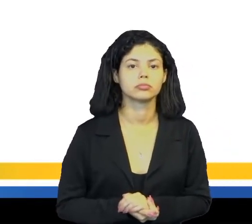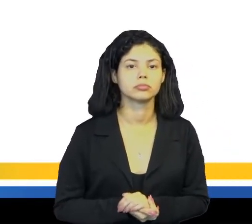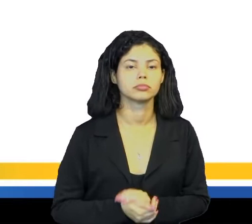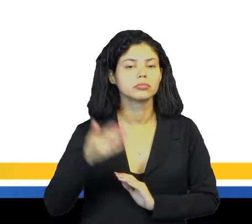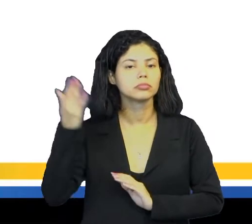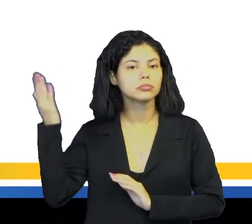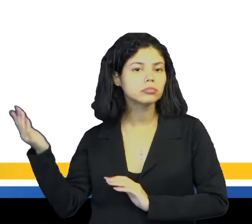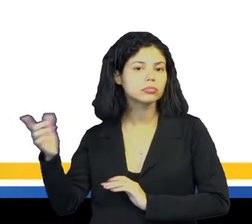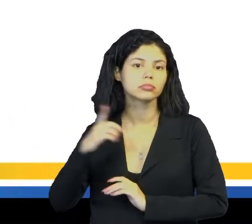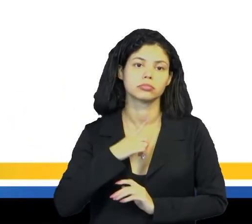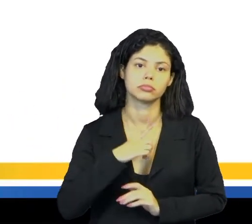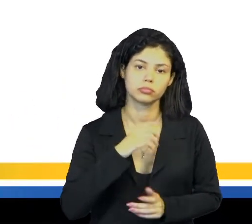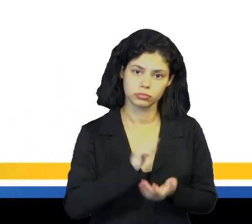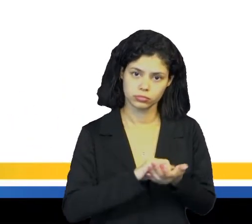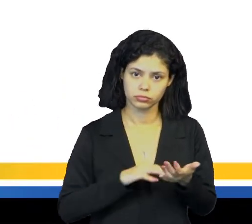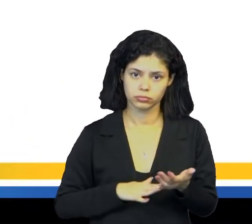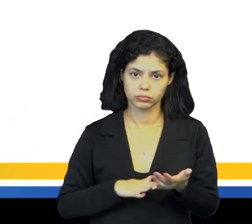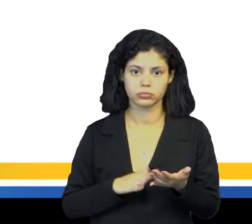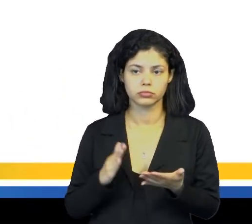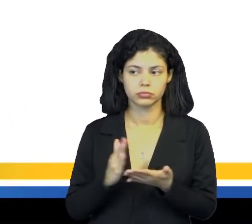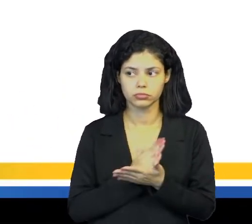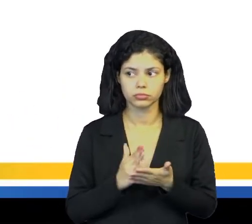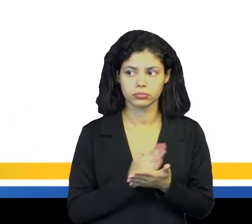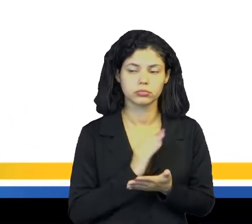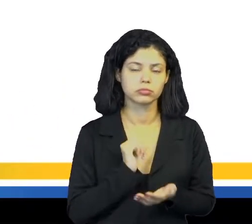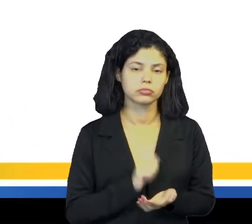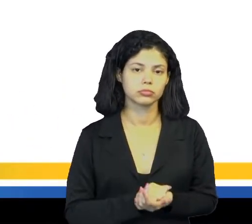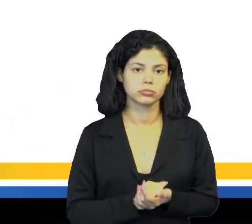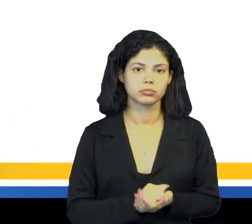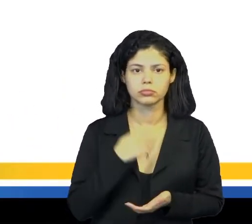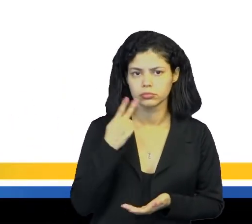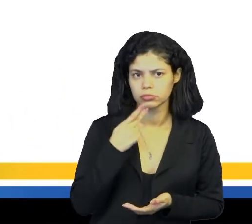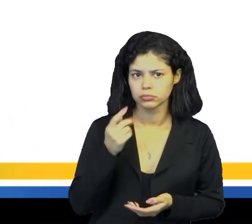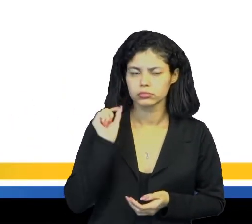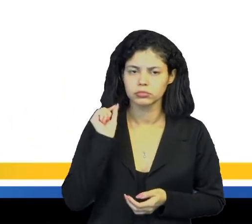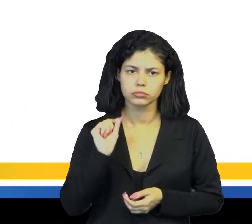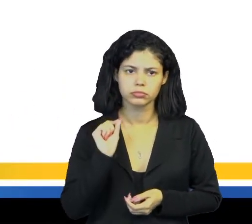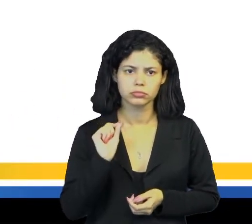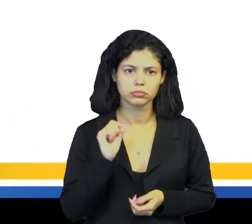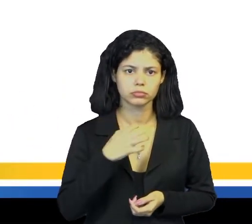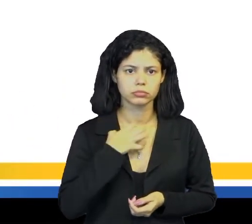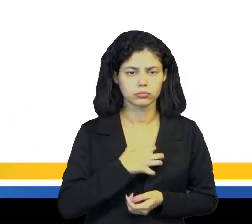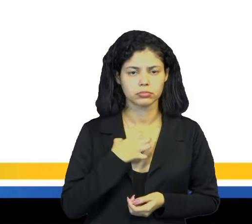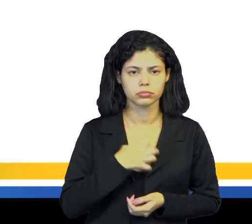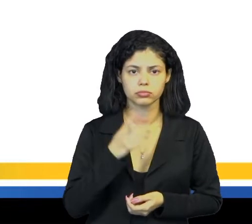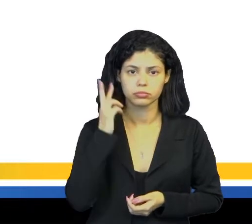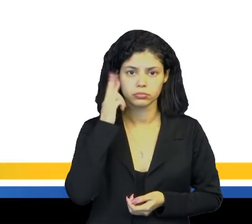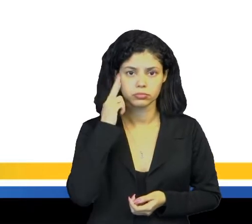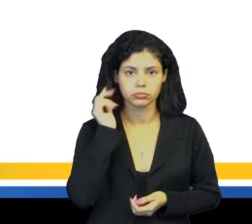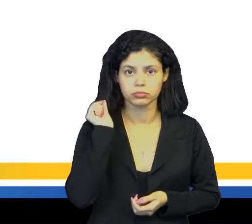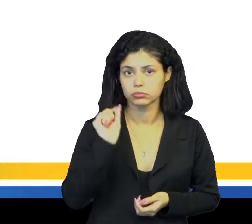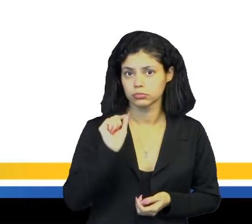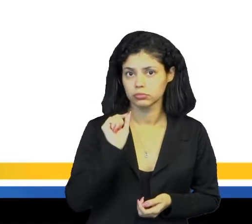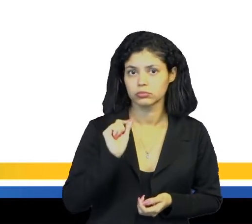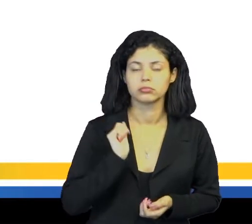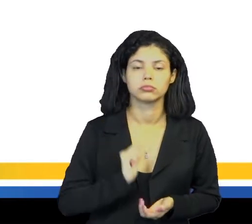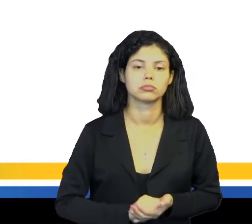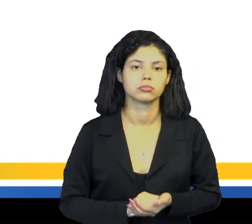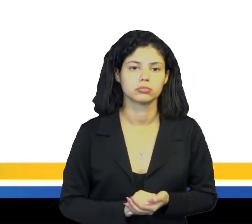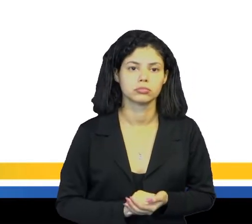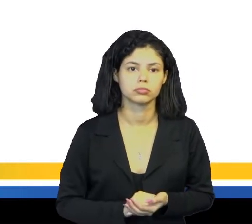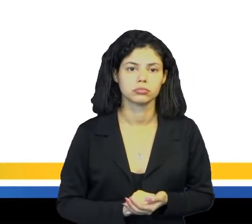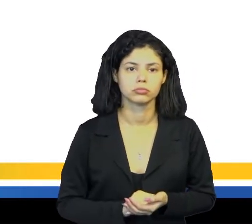Vamos lá. Nós temos aqui algumas atividades falando sobre o que é um senso comum e que é um senso